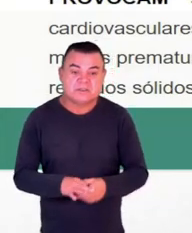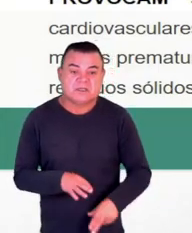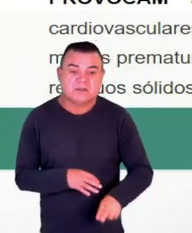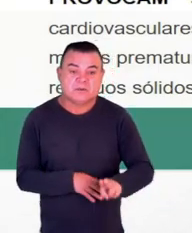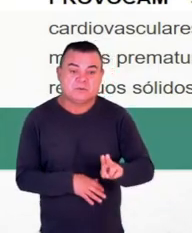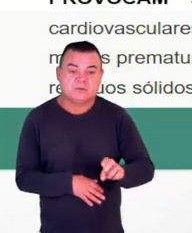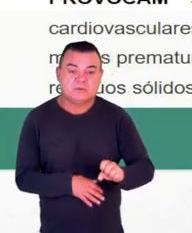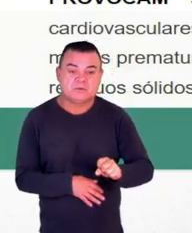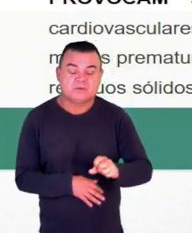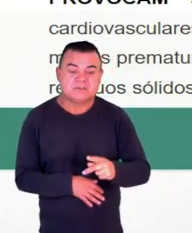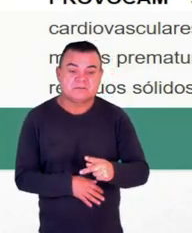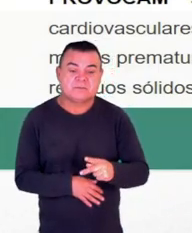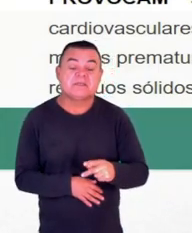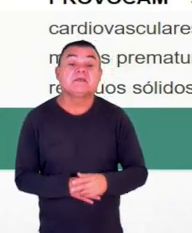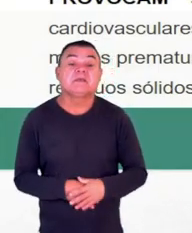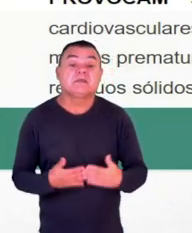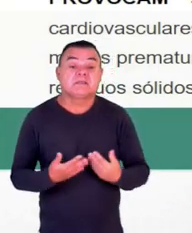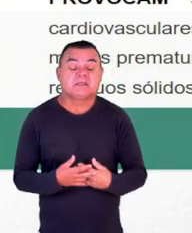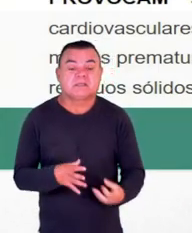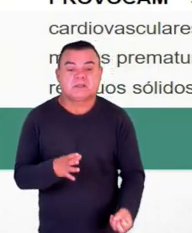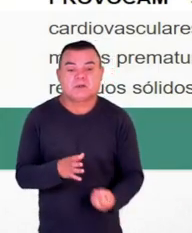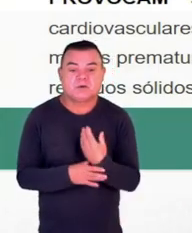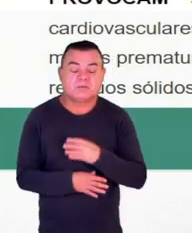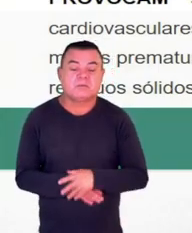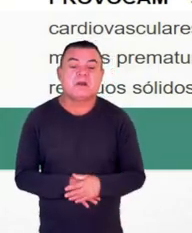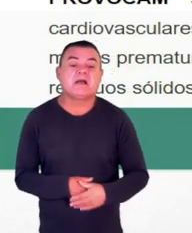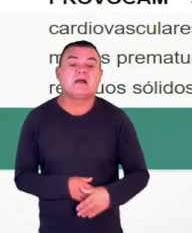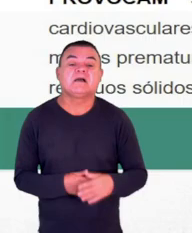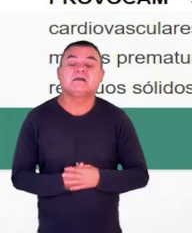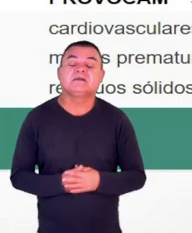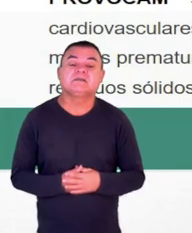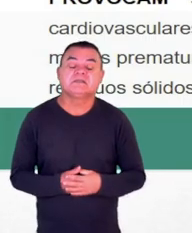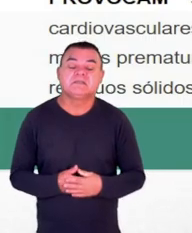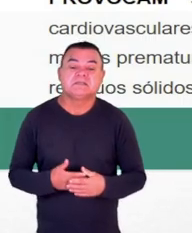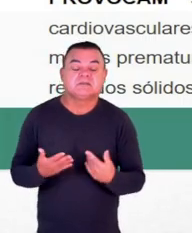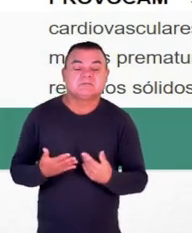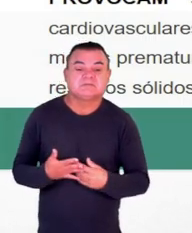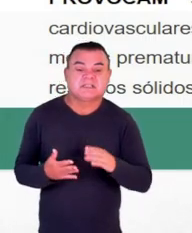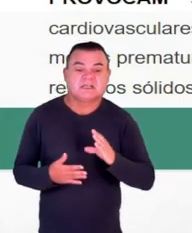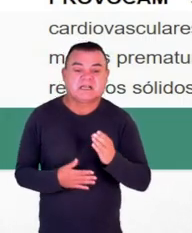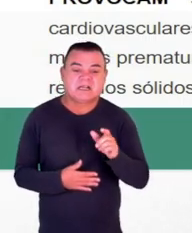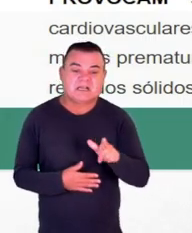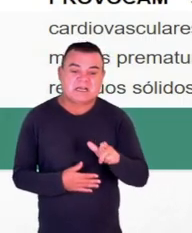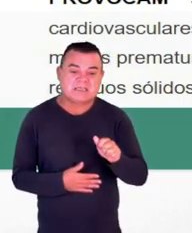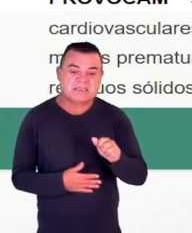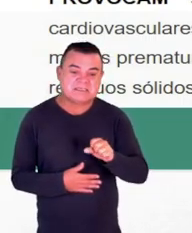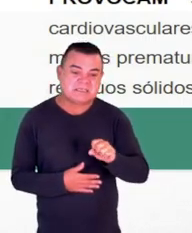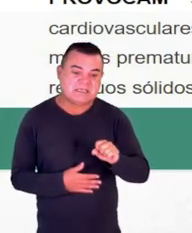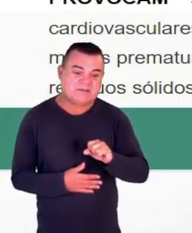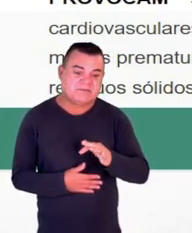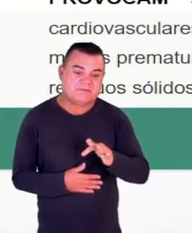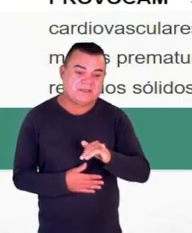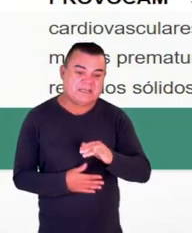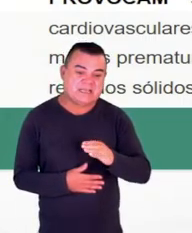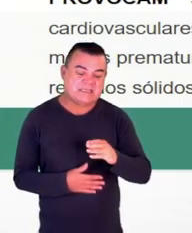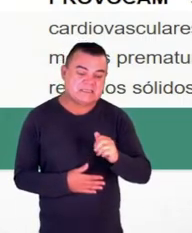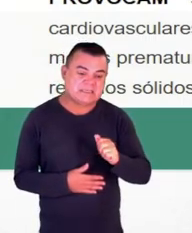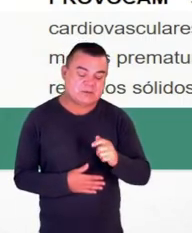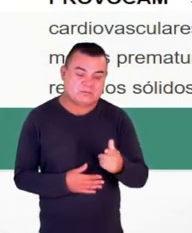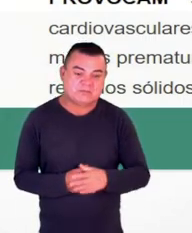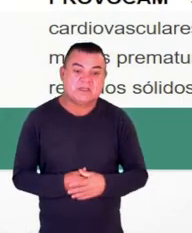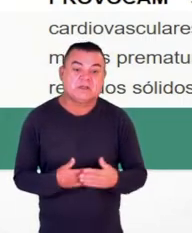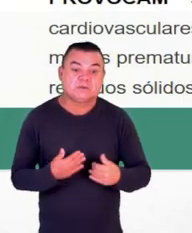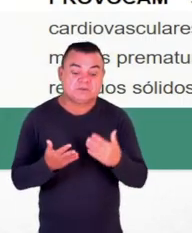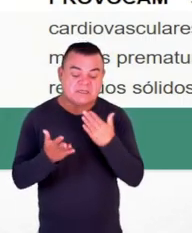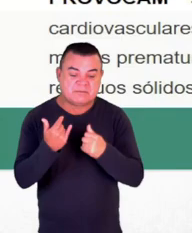uma nova classificação uma classificação nova que organiza os alimentos eh em categorias né que vão do em Natura ao Ultra